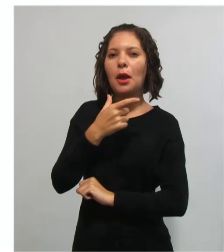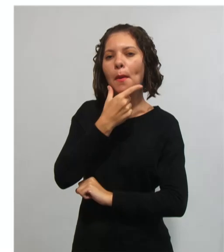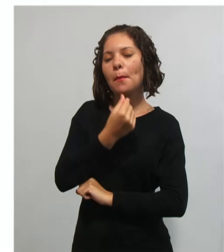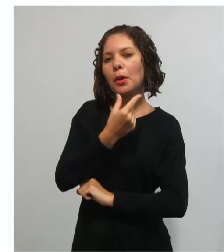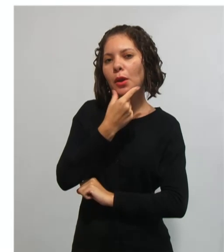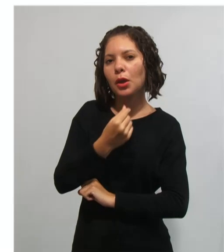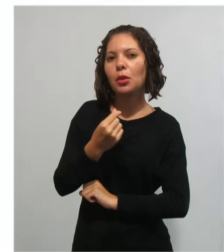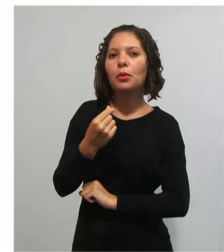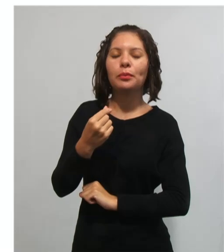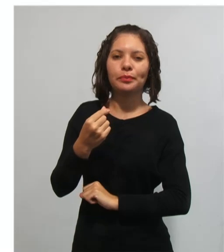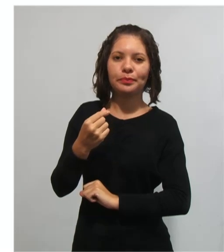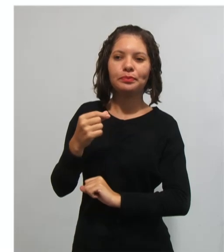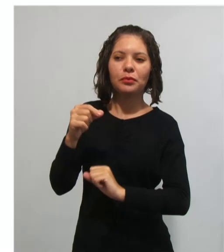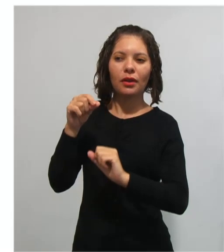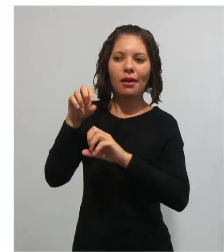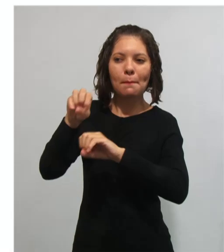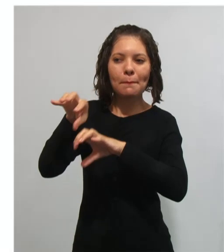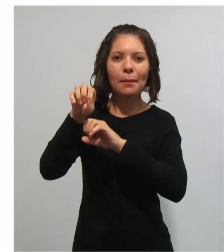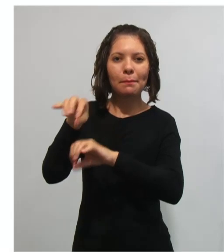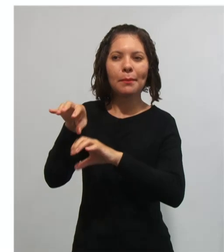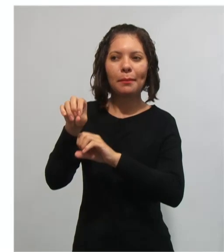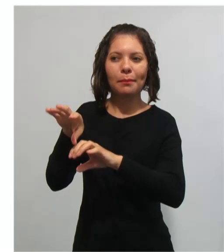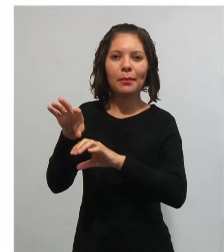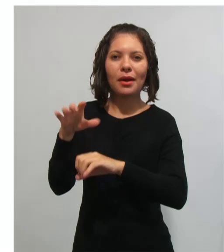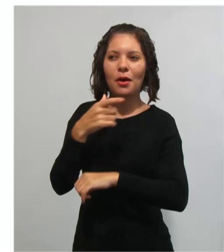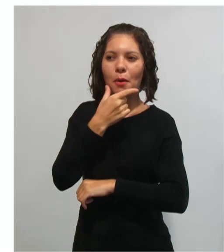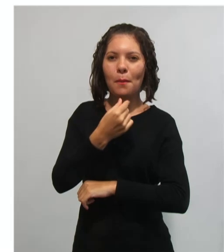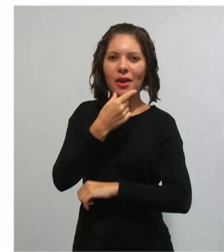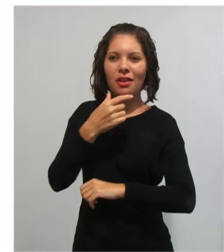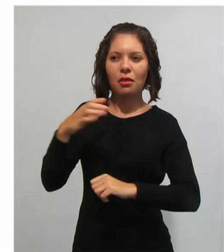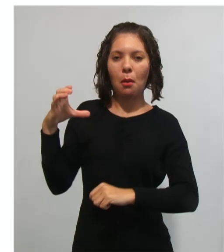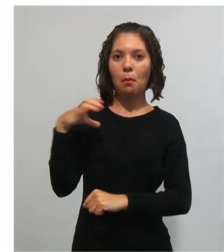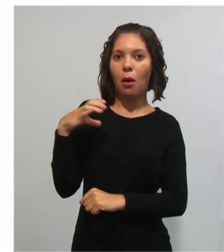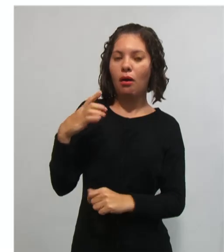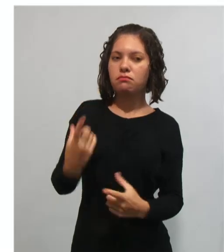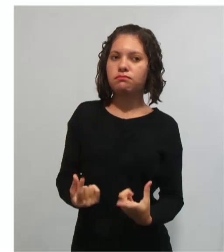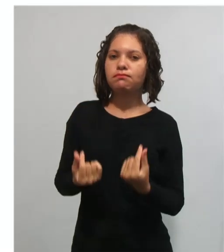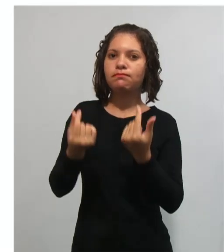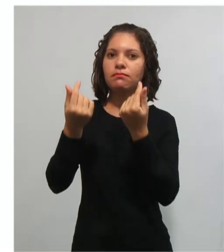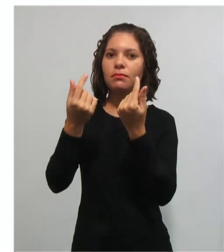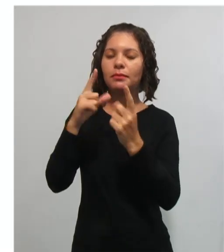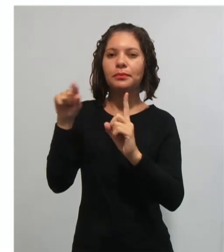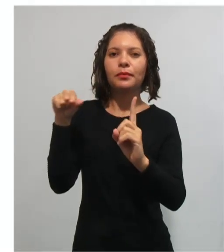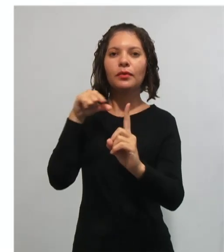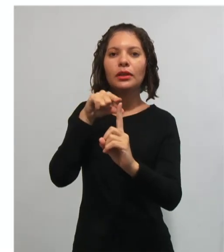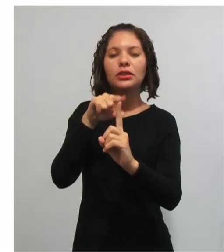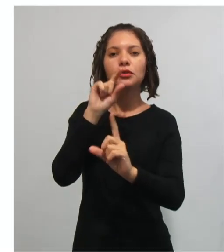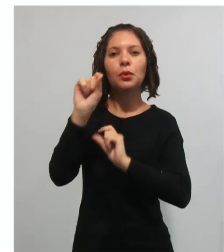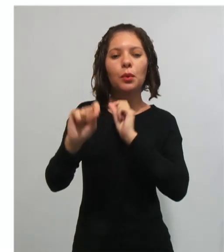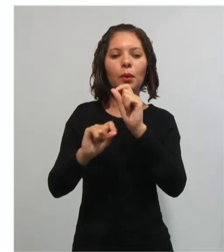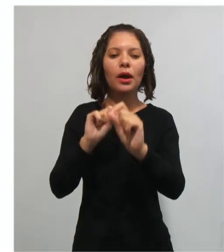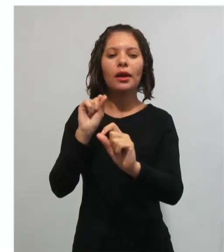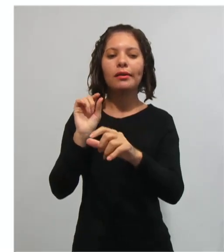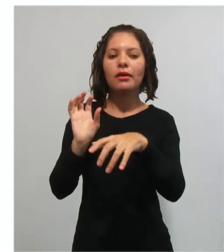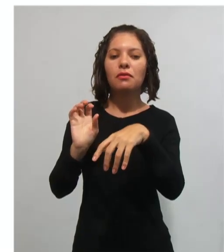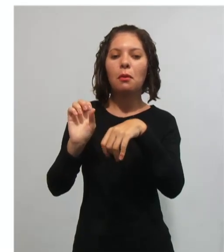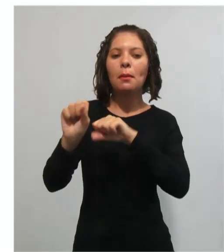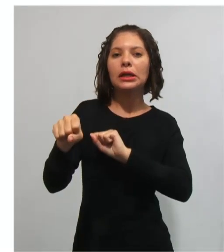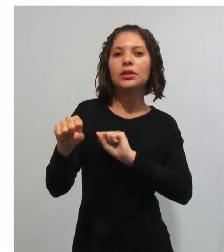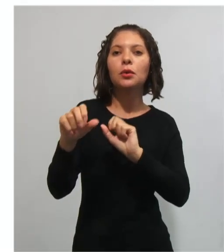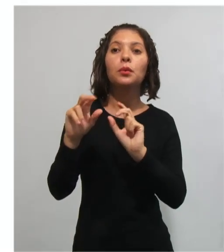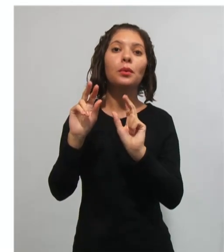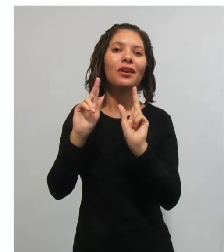processo de escolarização aqui no Brasil. E qual era o princípio deles? Então, eles tinham como uma principal